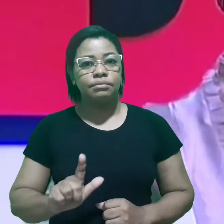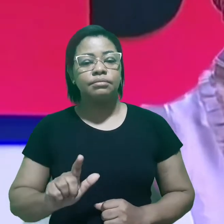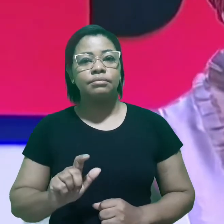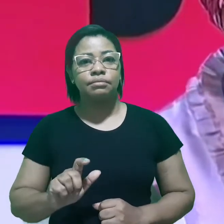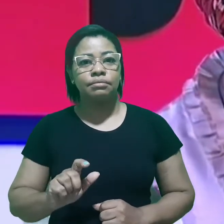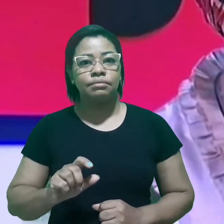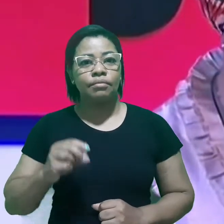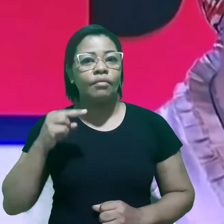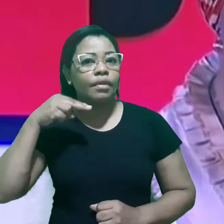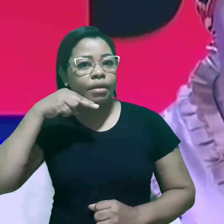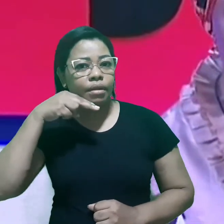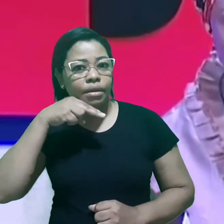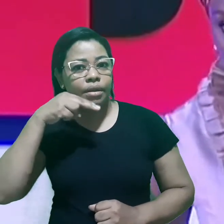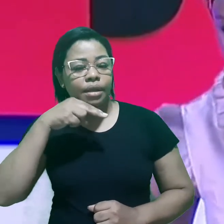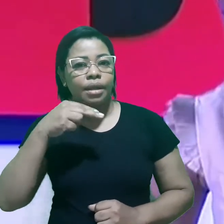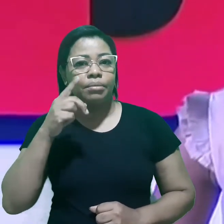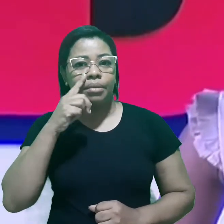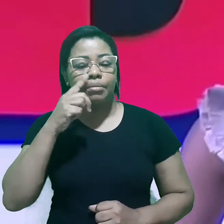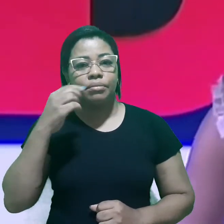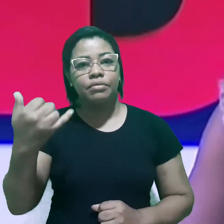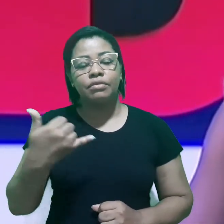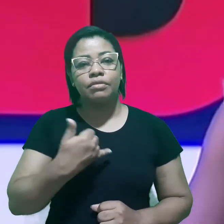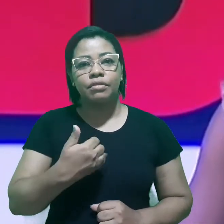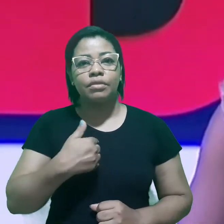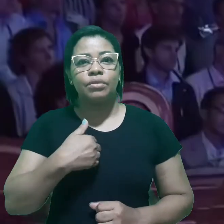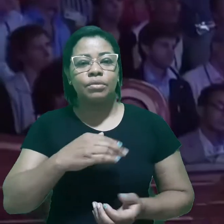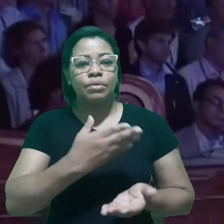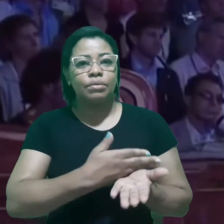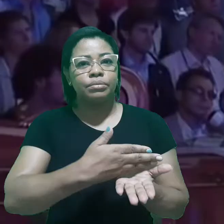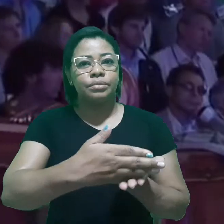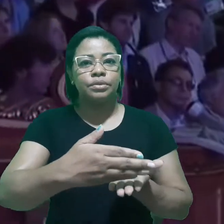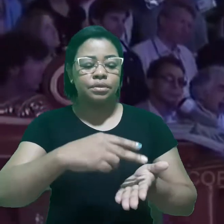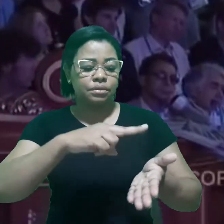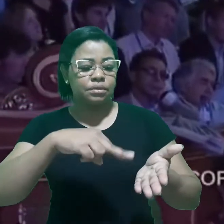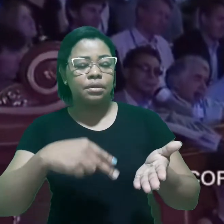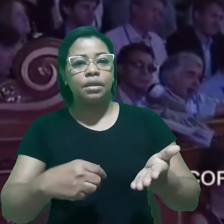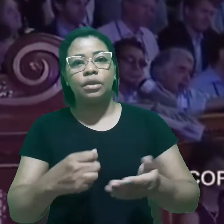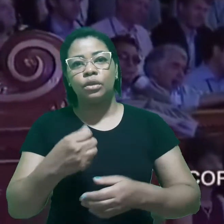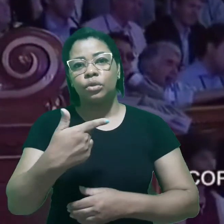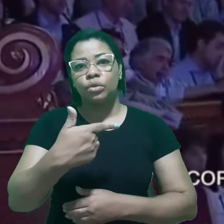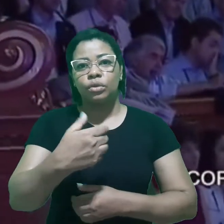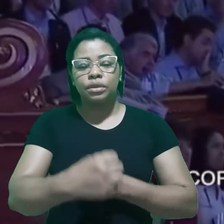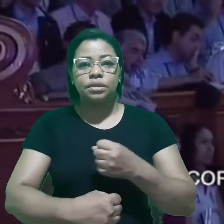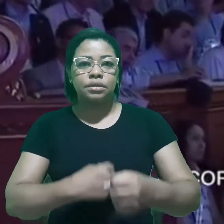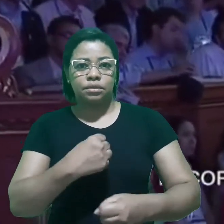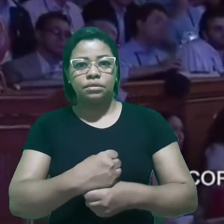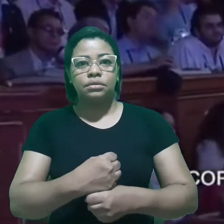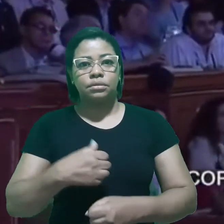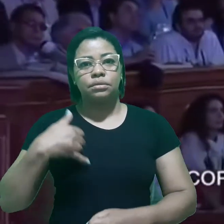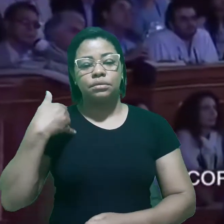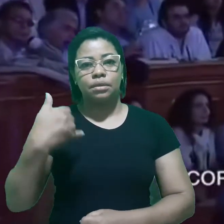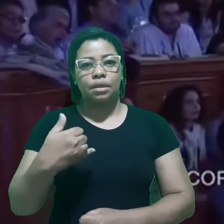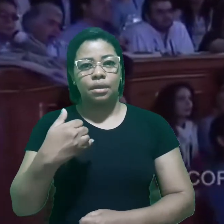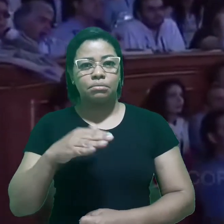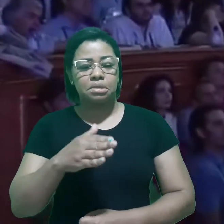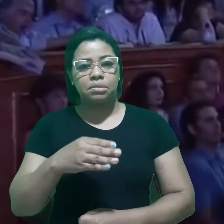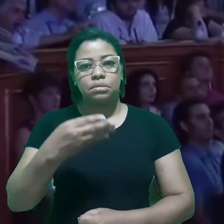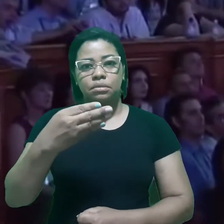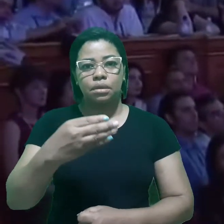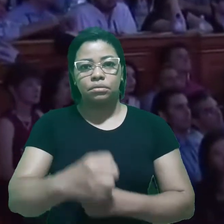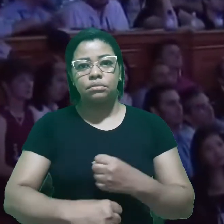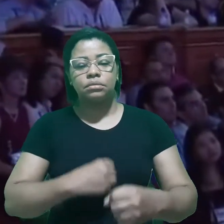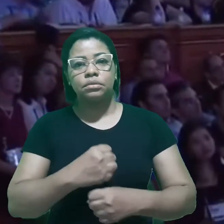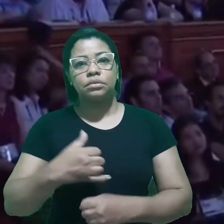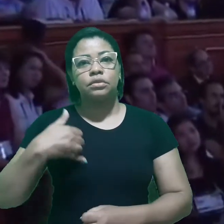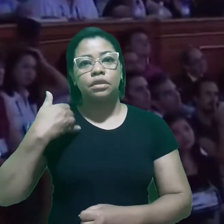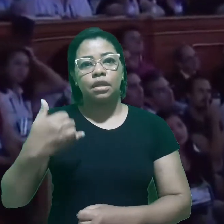anos, mas eu acho que 4 é provavelmente mais próximo da verdade. Então, fui uma leitora precoce, e o que eu lia eram